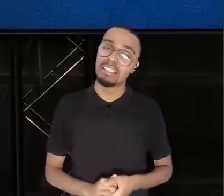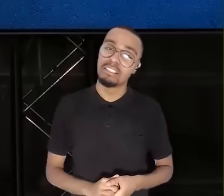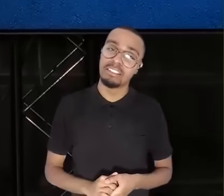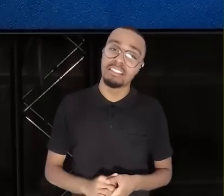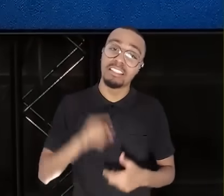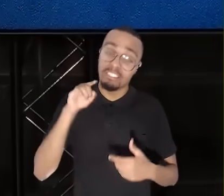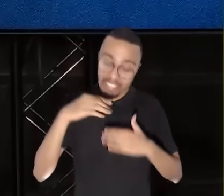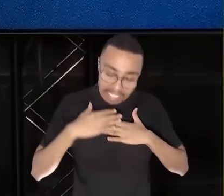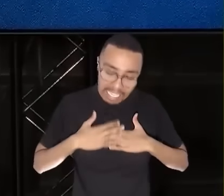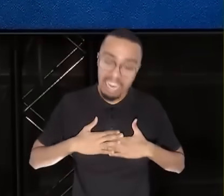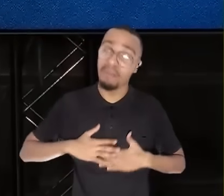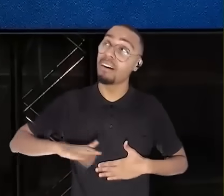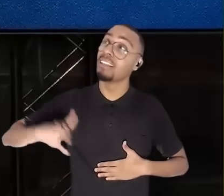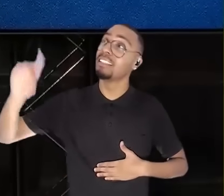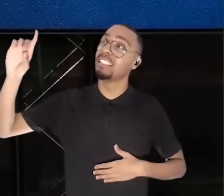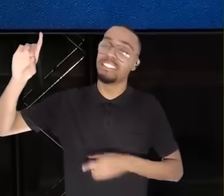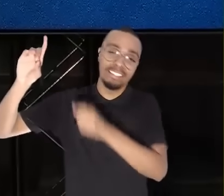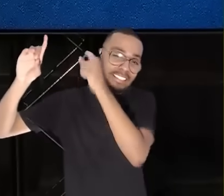eu sou.